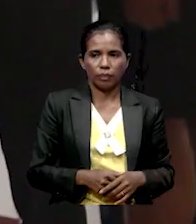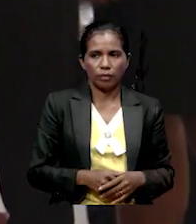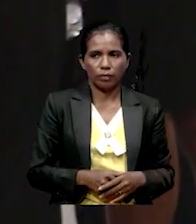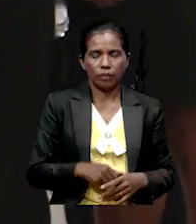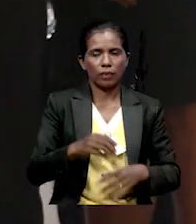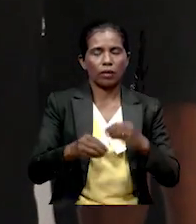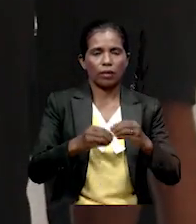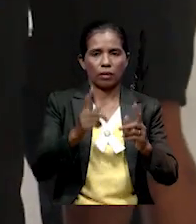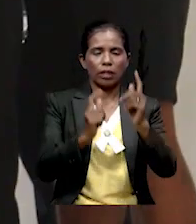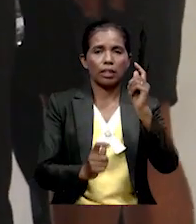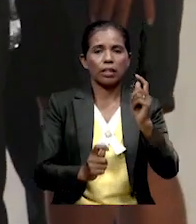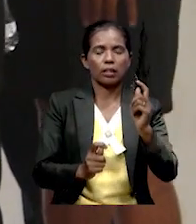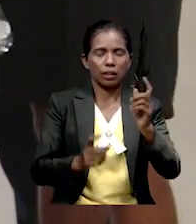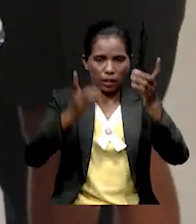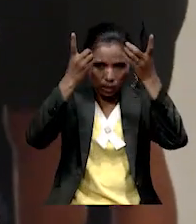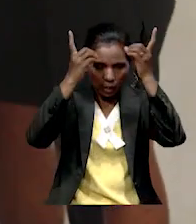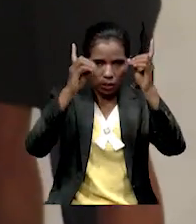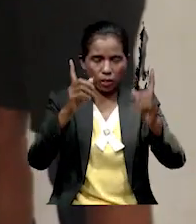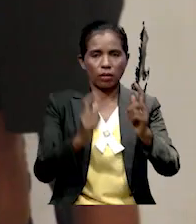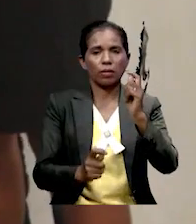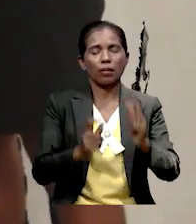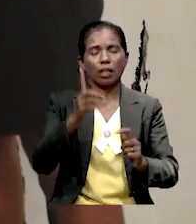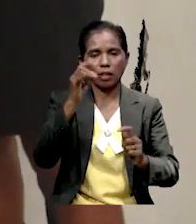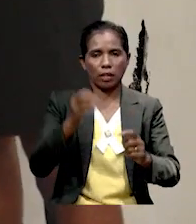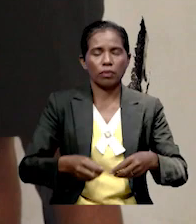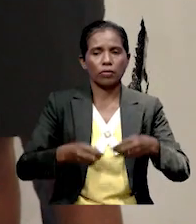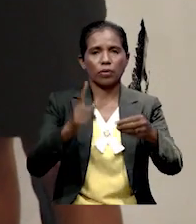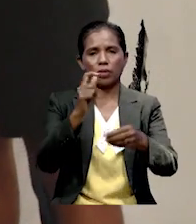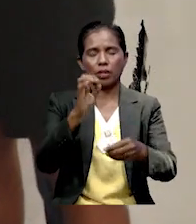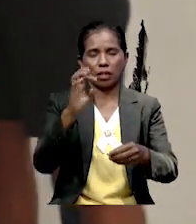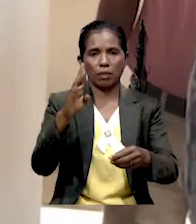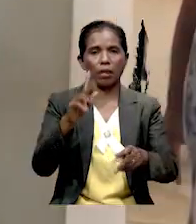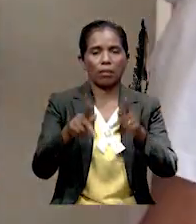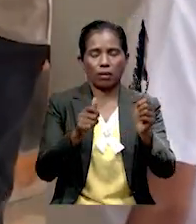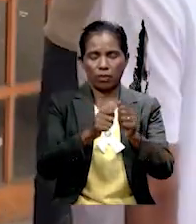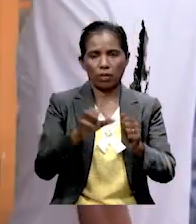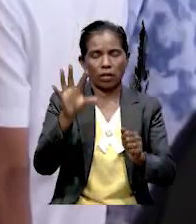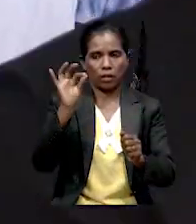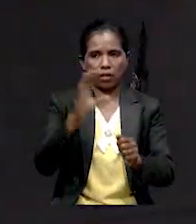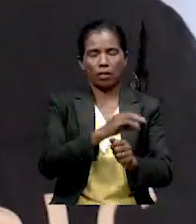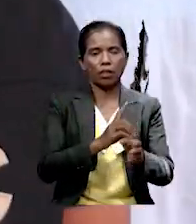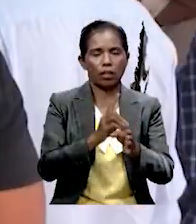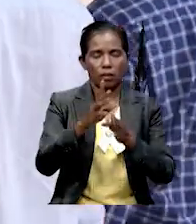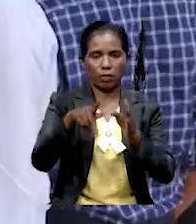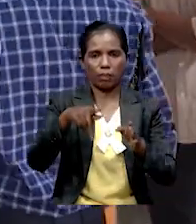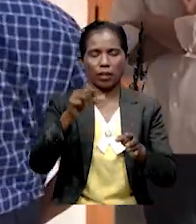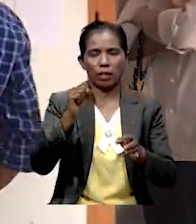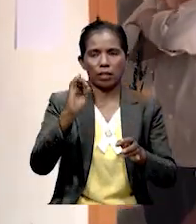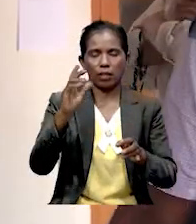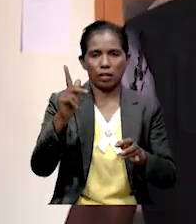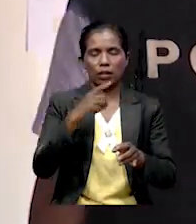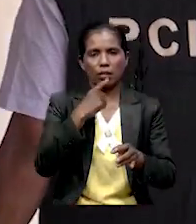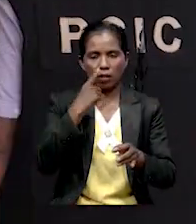Relaciona ho decisão Tribunal Distrital Dili aplica tirba arguido nansia iha caso ilícito ba droga. Diretor Adjunto PSIC Adino Nunes Cabral